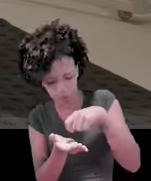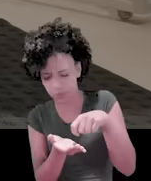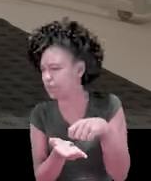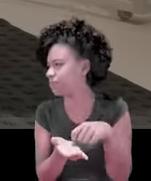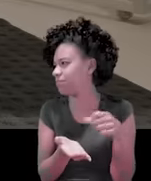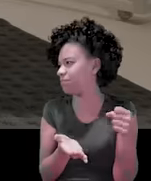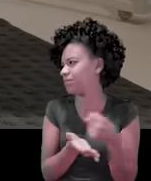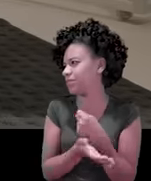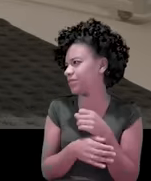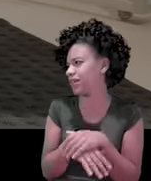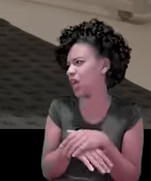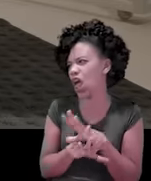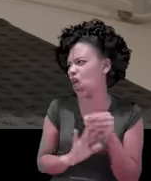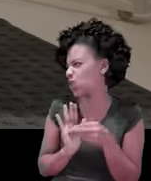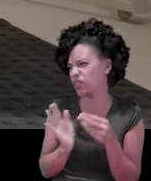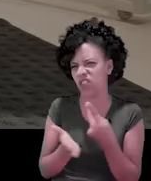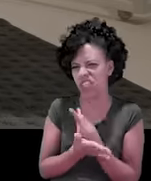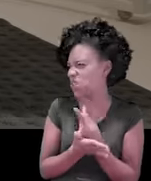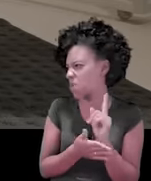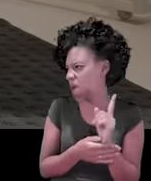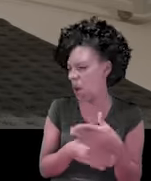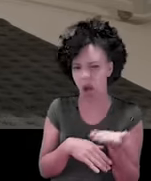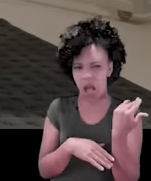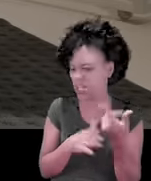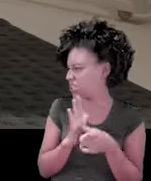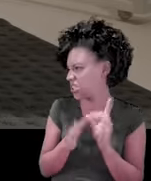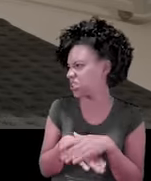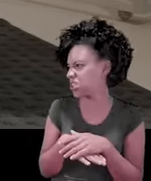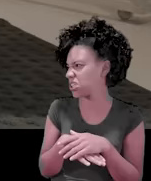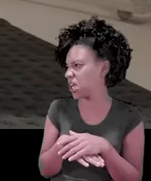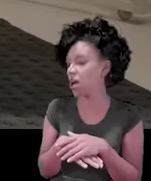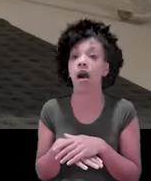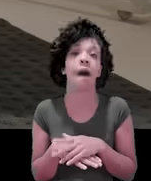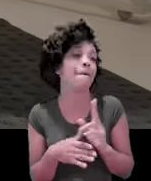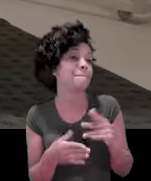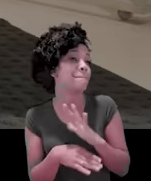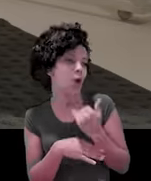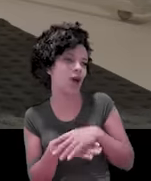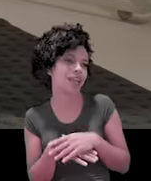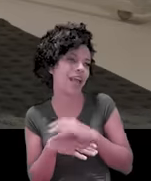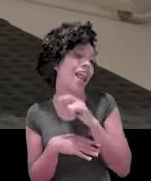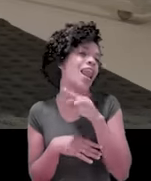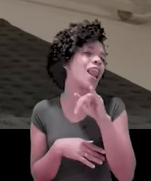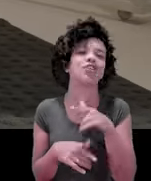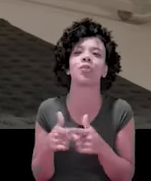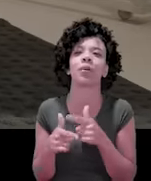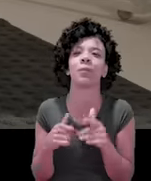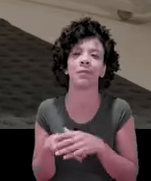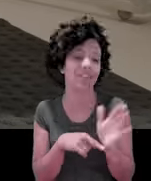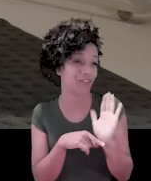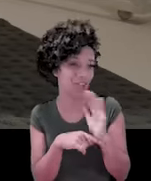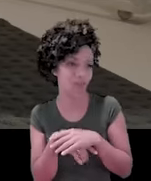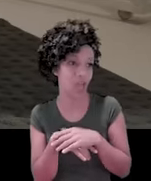que pariu você não errou antes e morre morre de alérgica a última semana que se